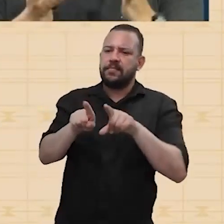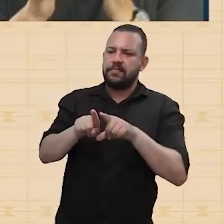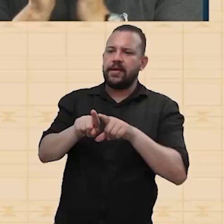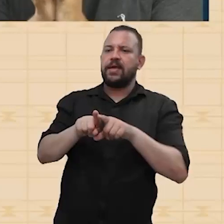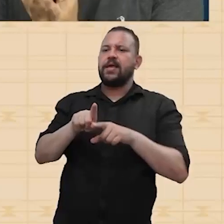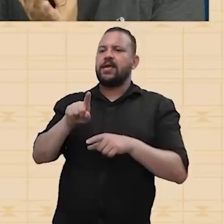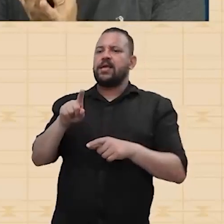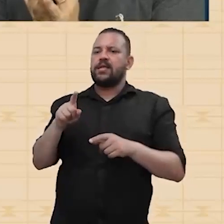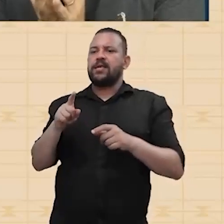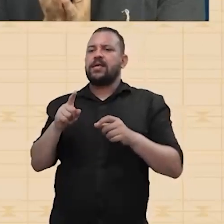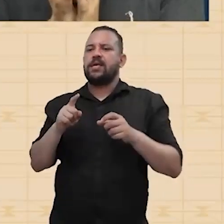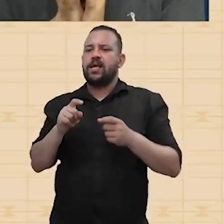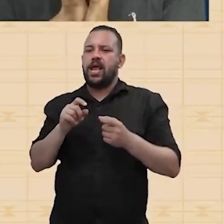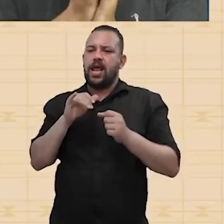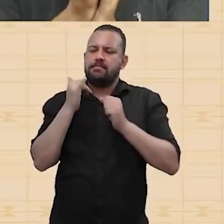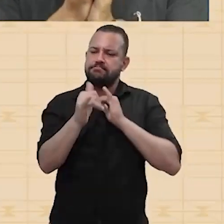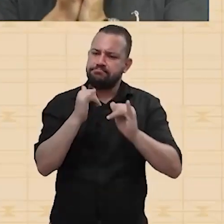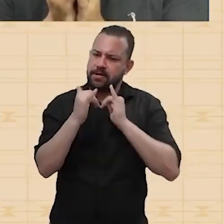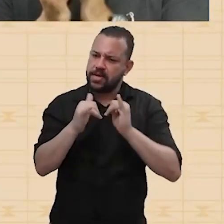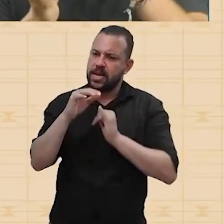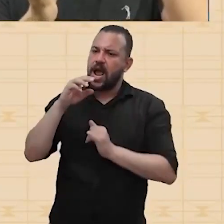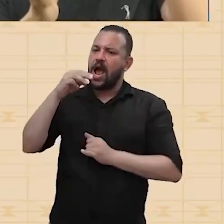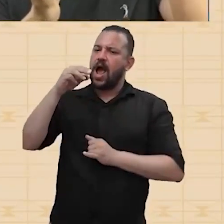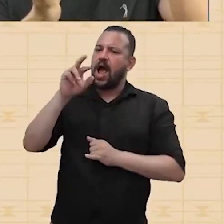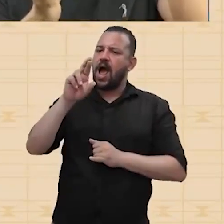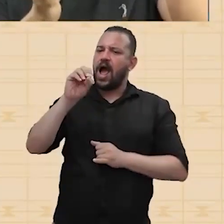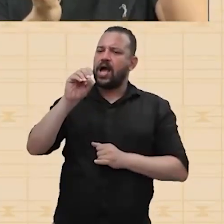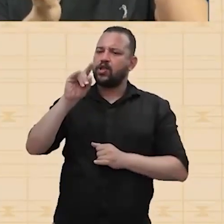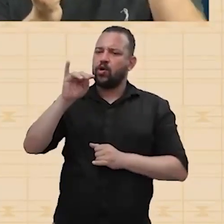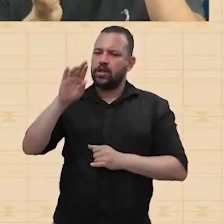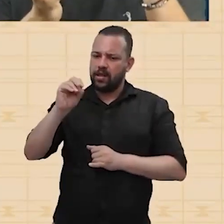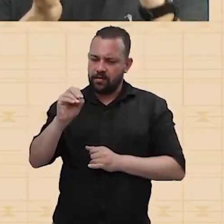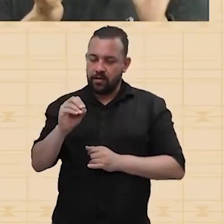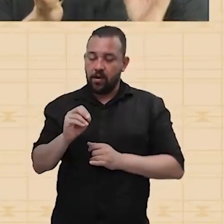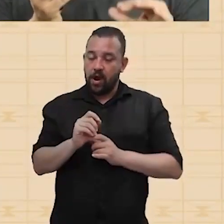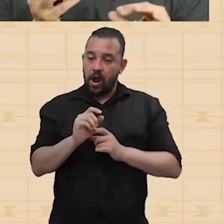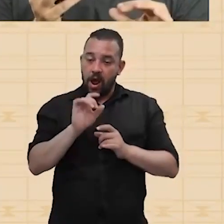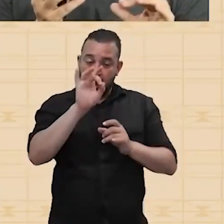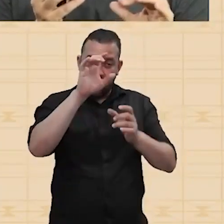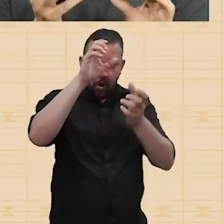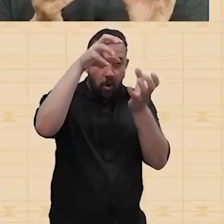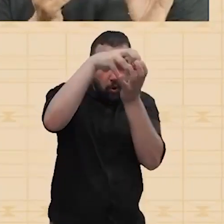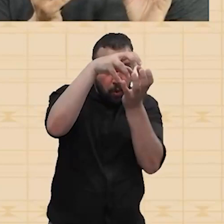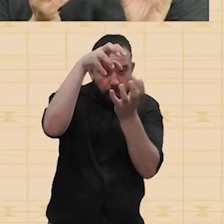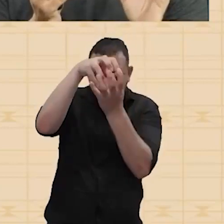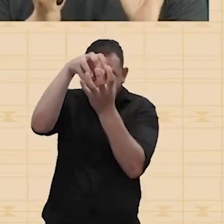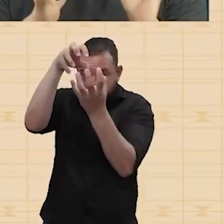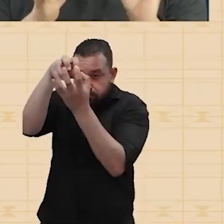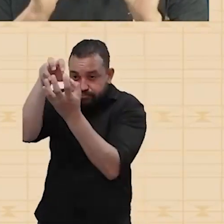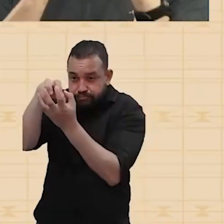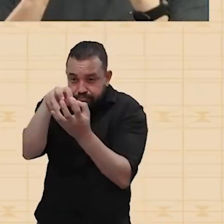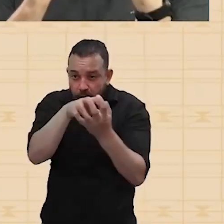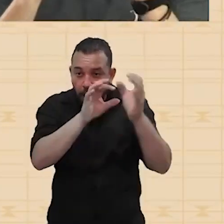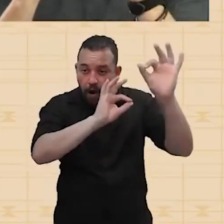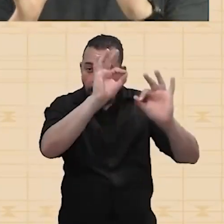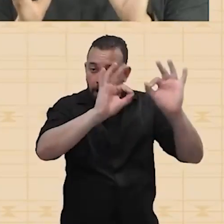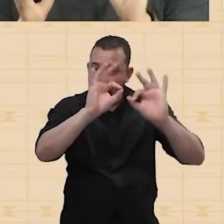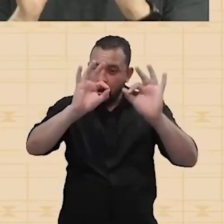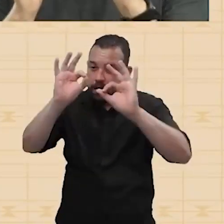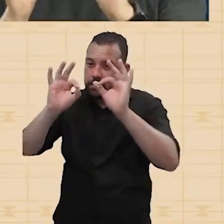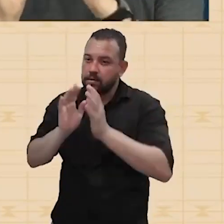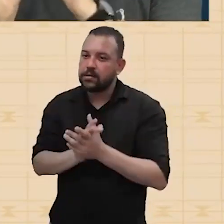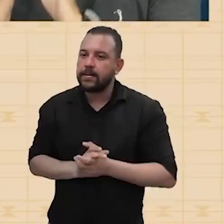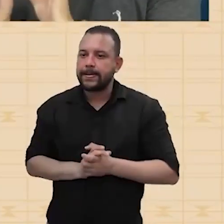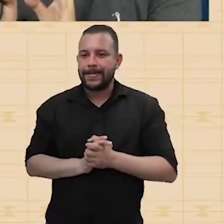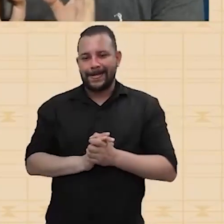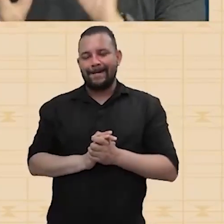em elementos radioativos. Então, cada elemento está agrupado, organizado muito bem